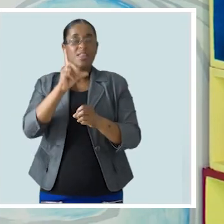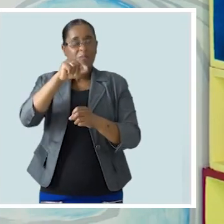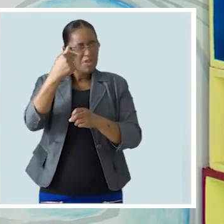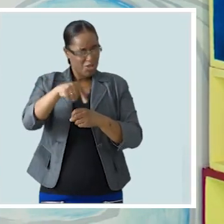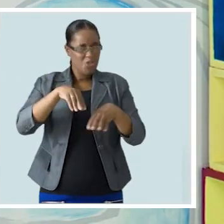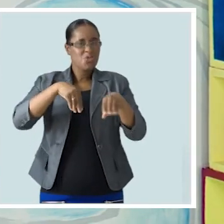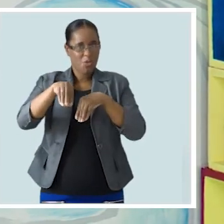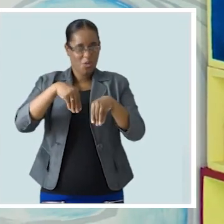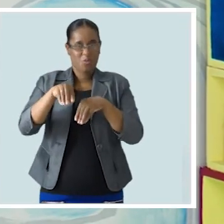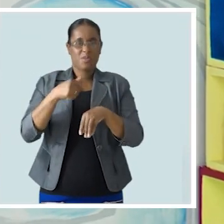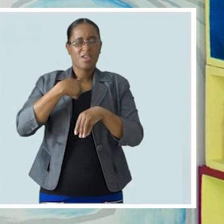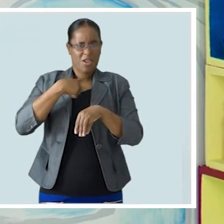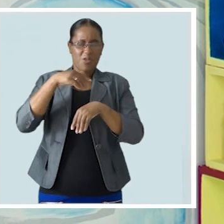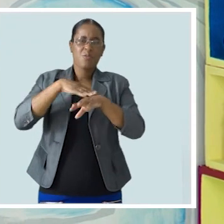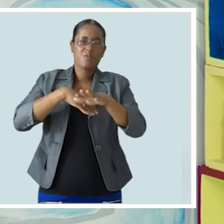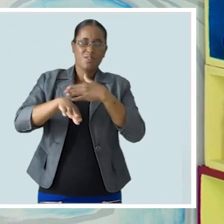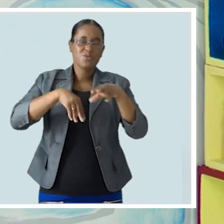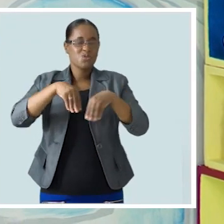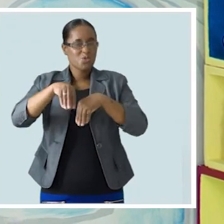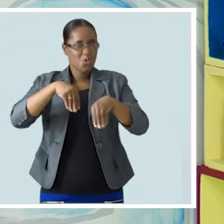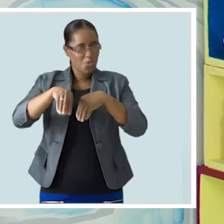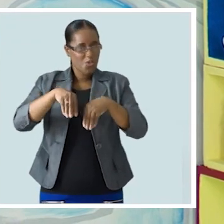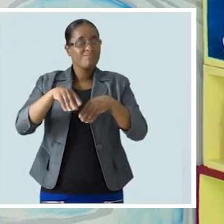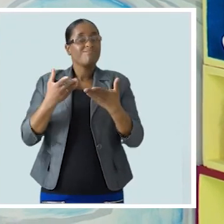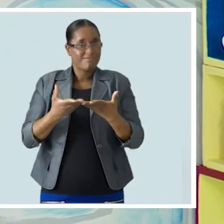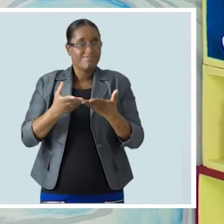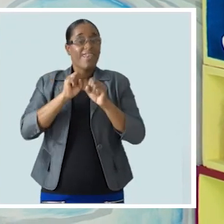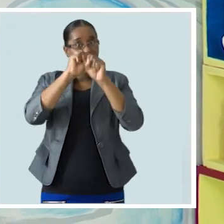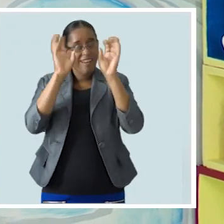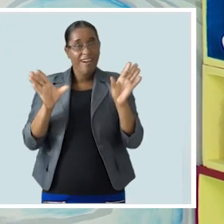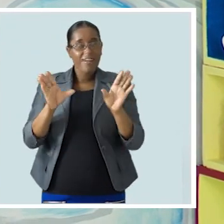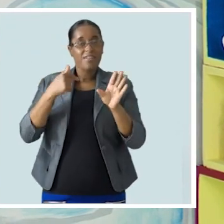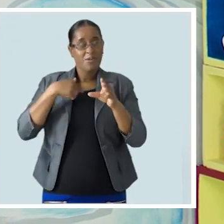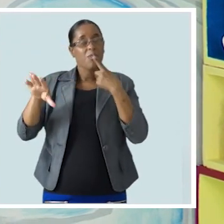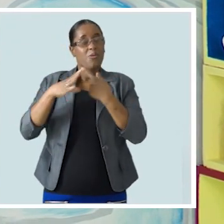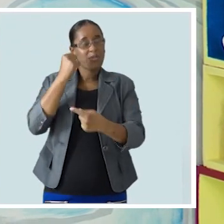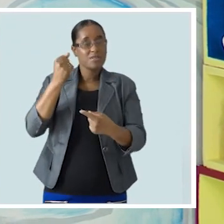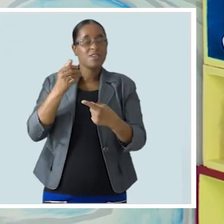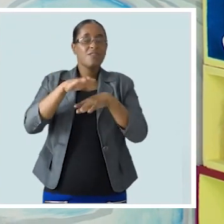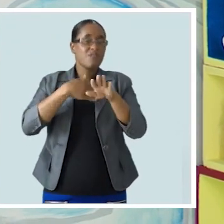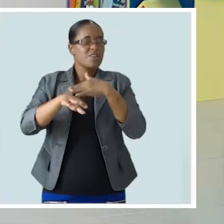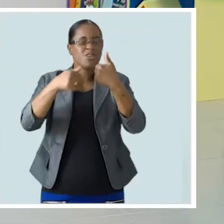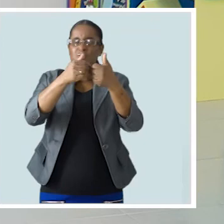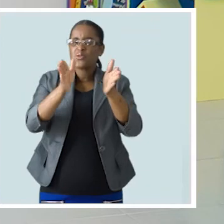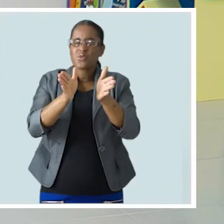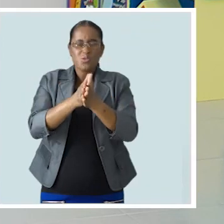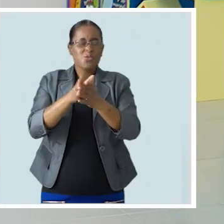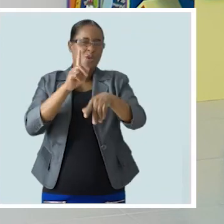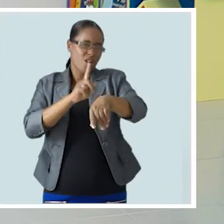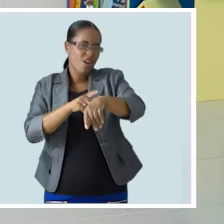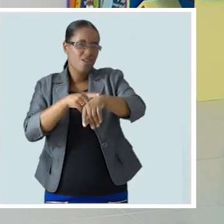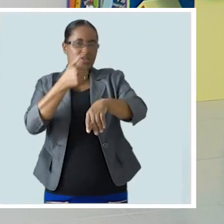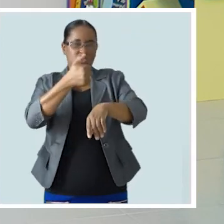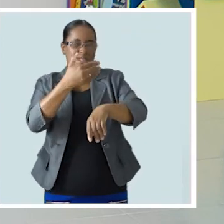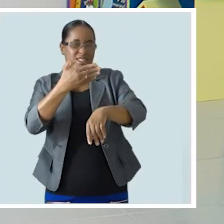jogos. Eu fiz o jogo e, claro, consegui fazer tudinho em